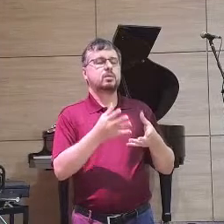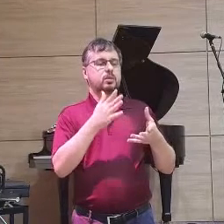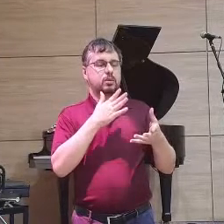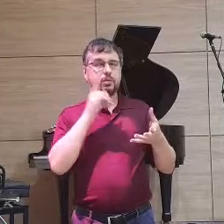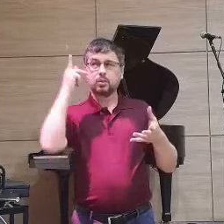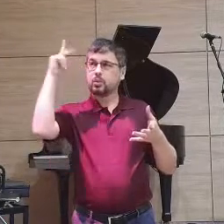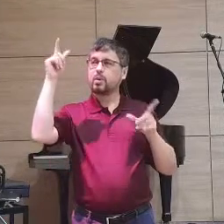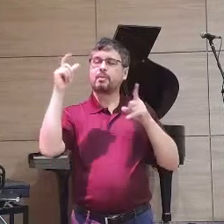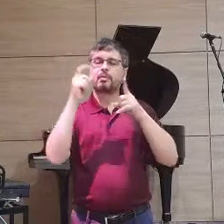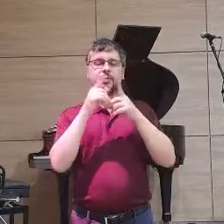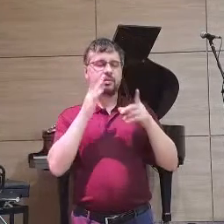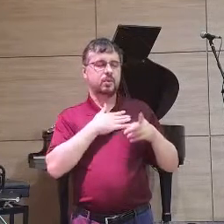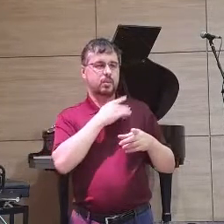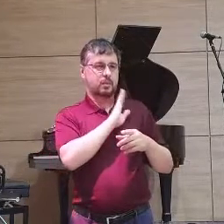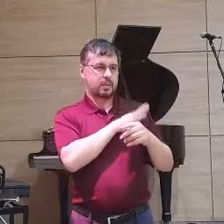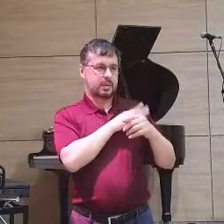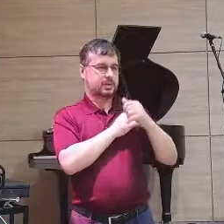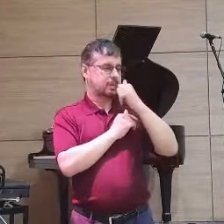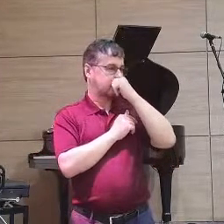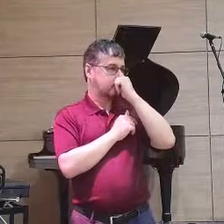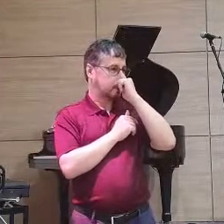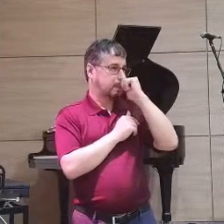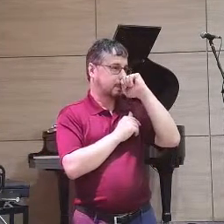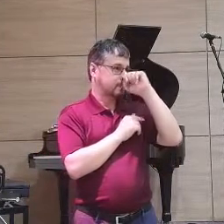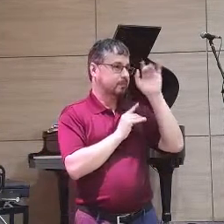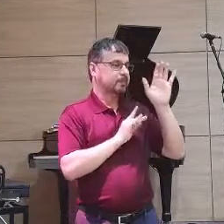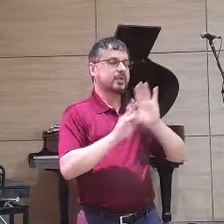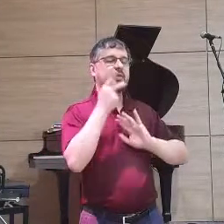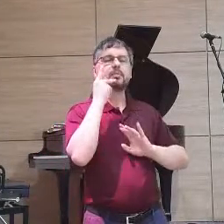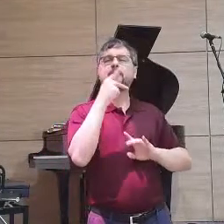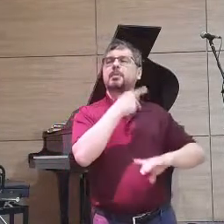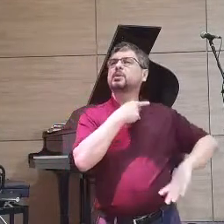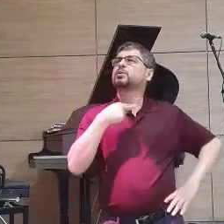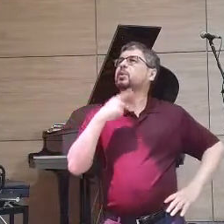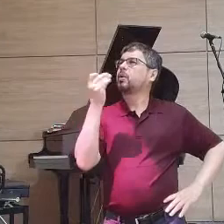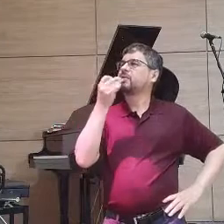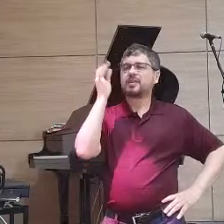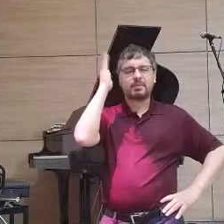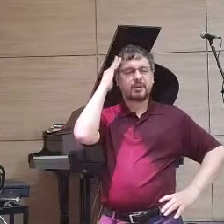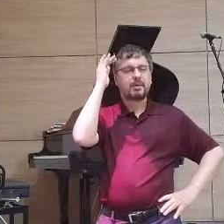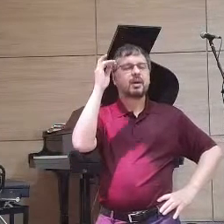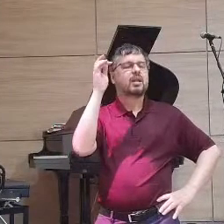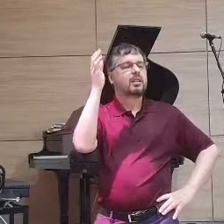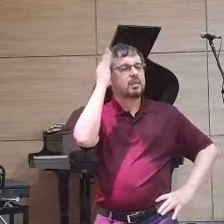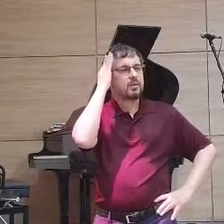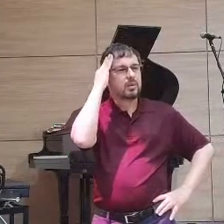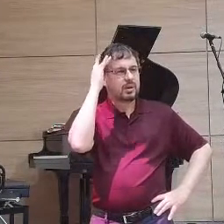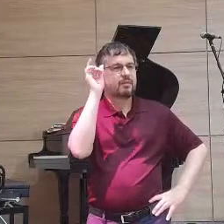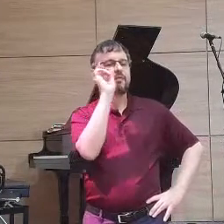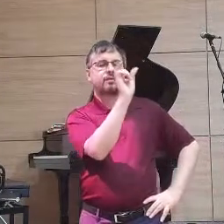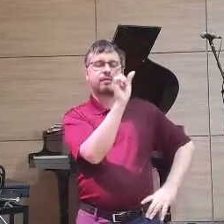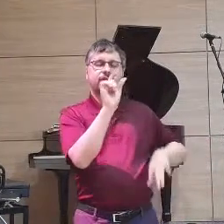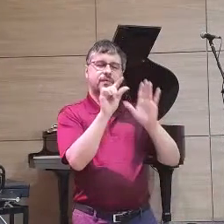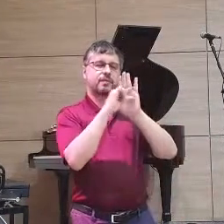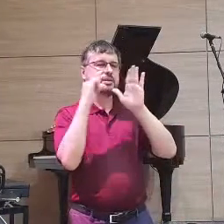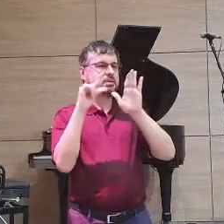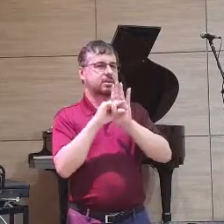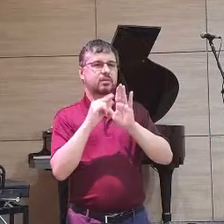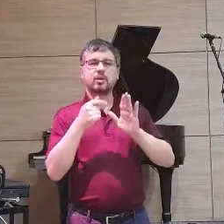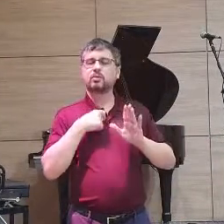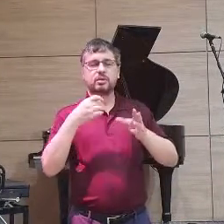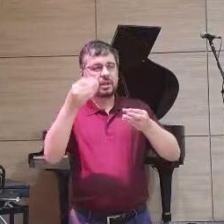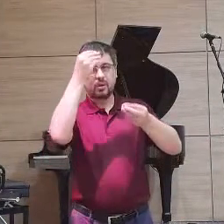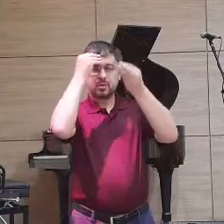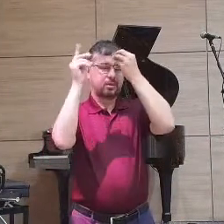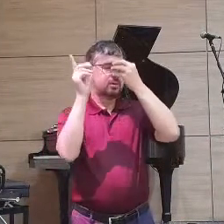coração algumas pessoas me perguntam pastor Mas como você faz para decorar versículos bíblicos e coisas dessa natureza gente eu não